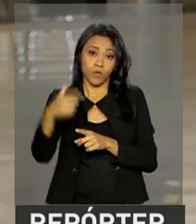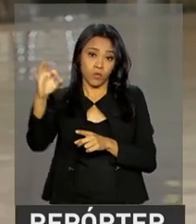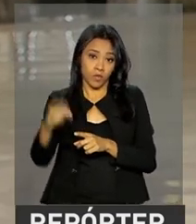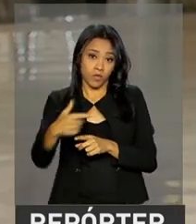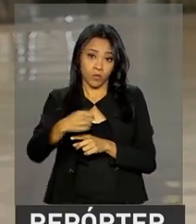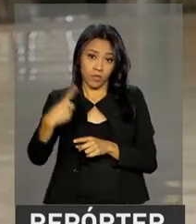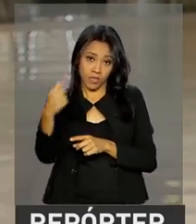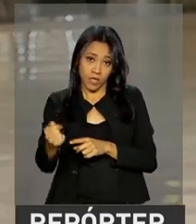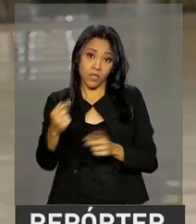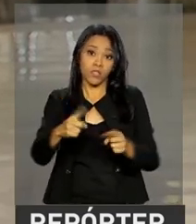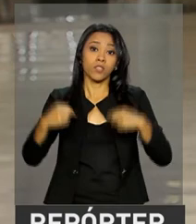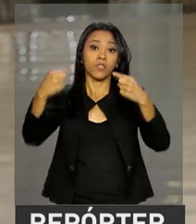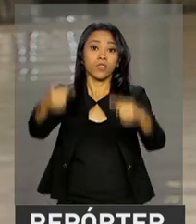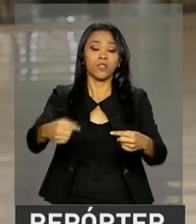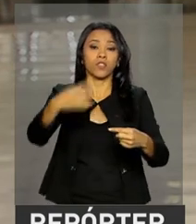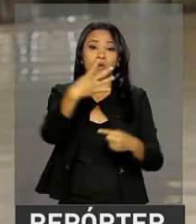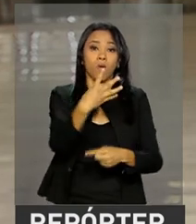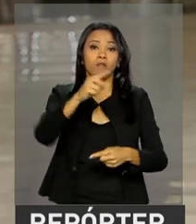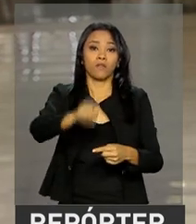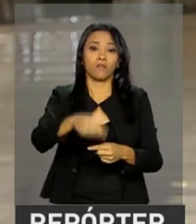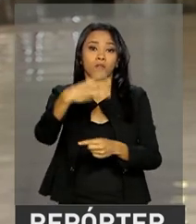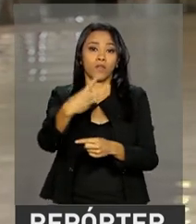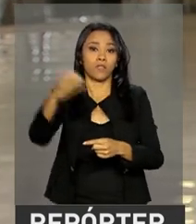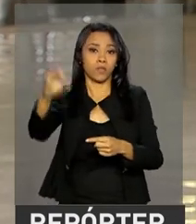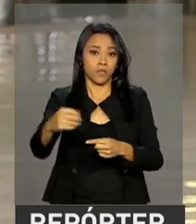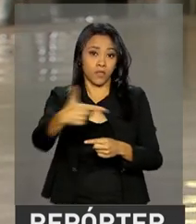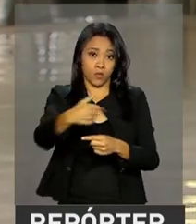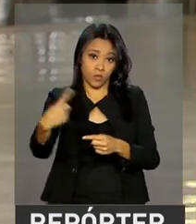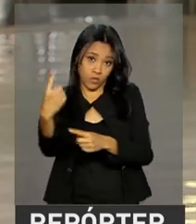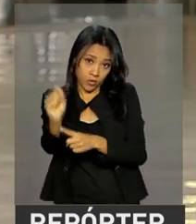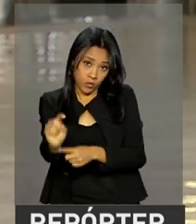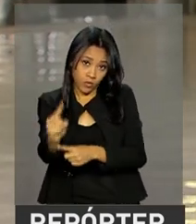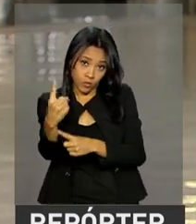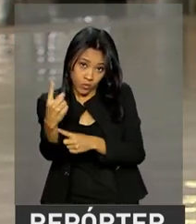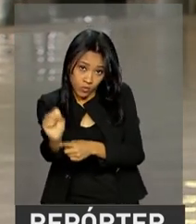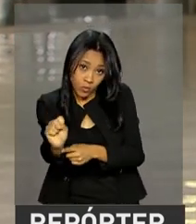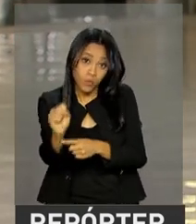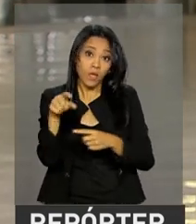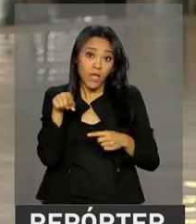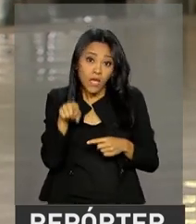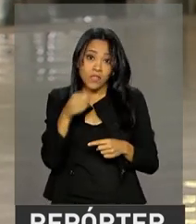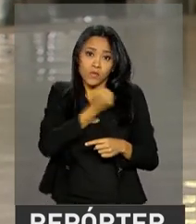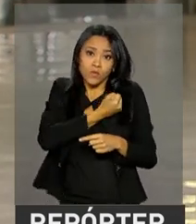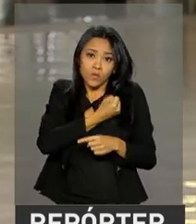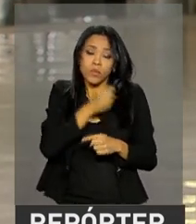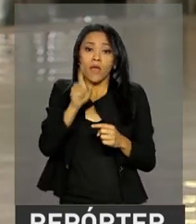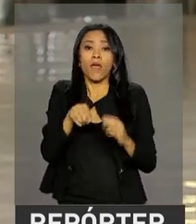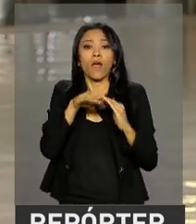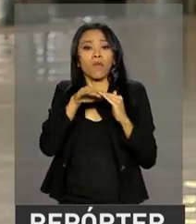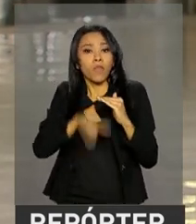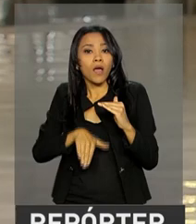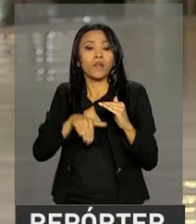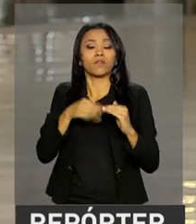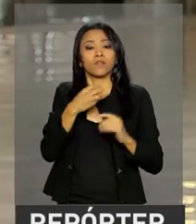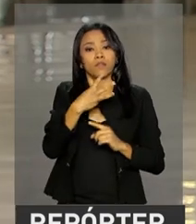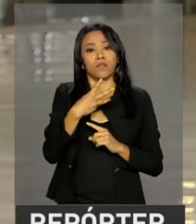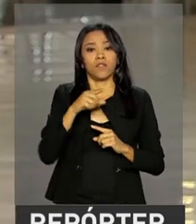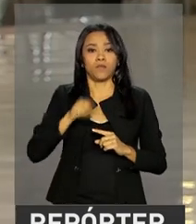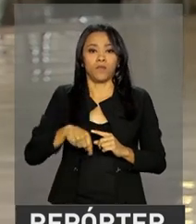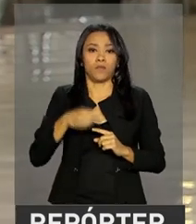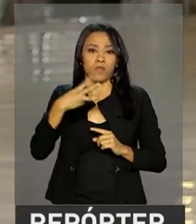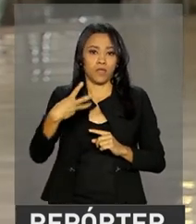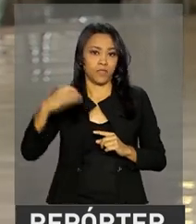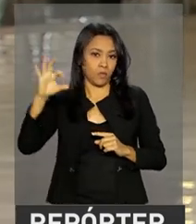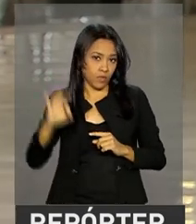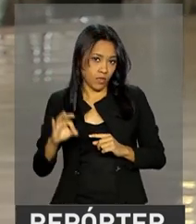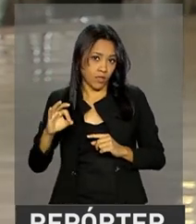de 4,3% em 2018. Números abaixo dos patamares de